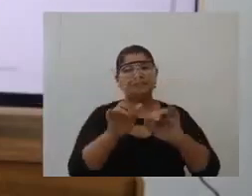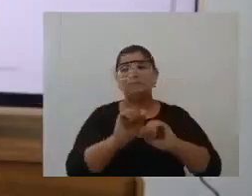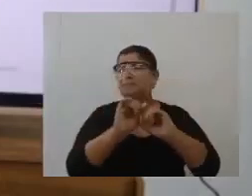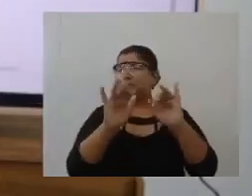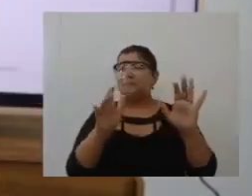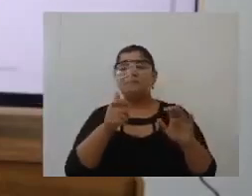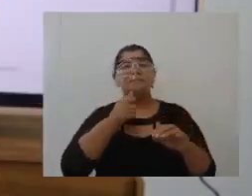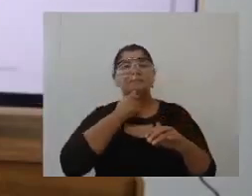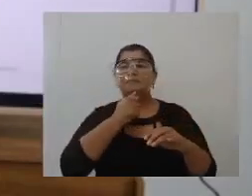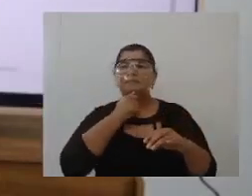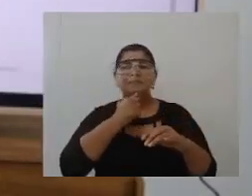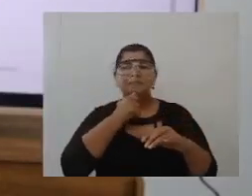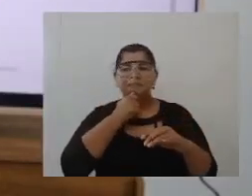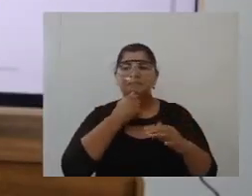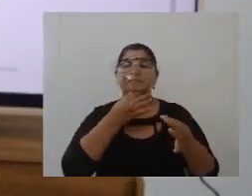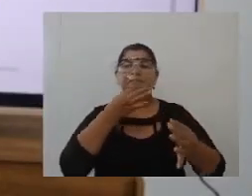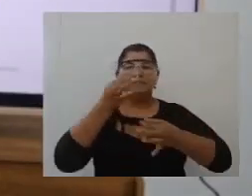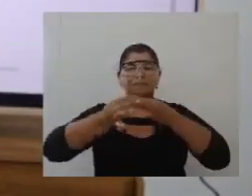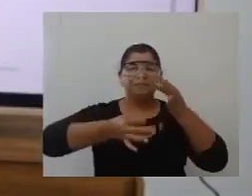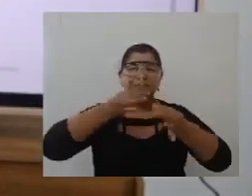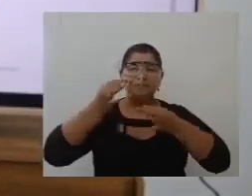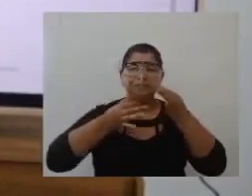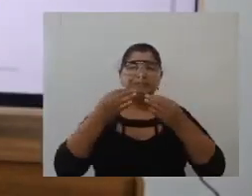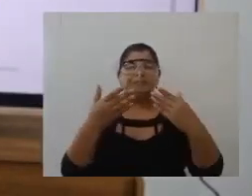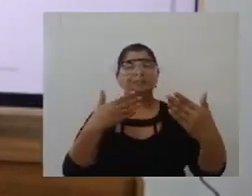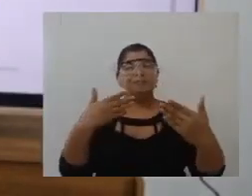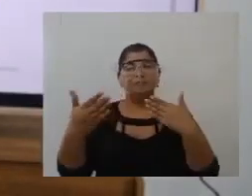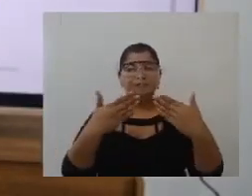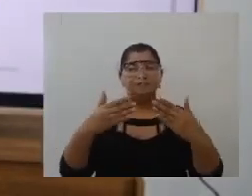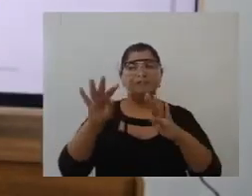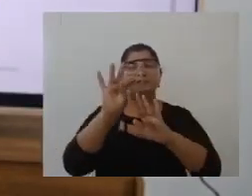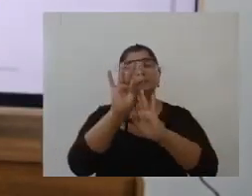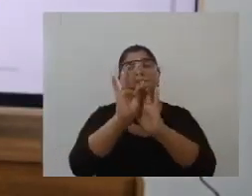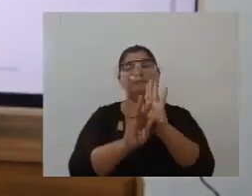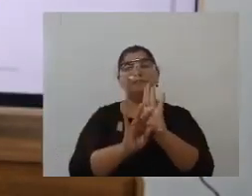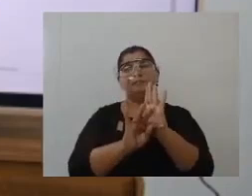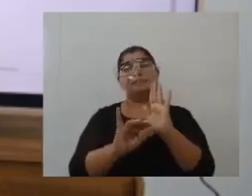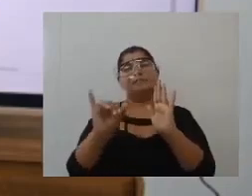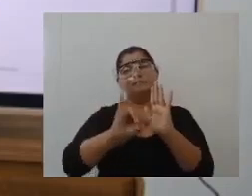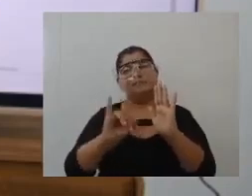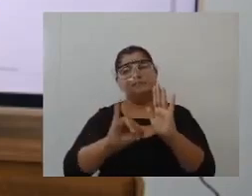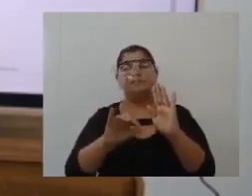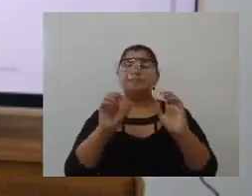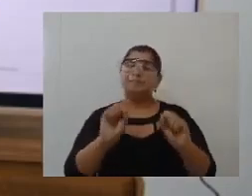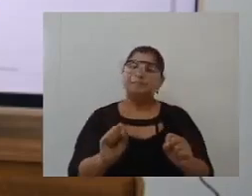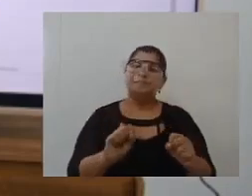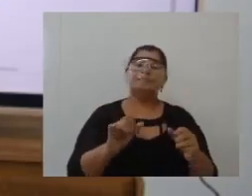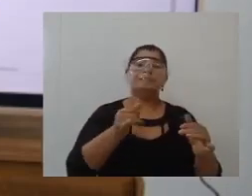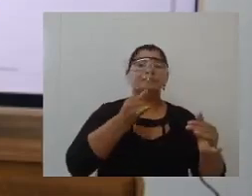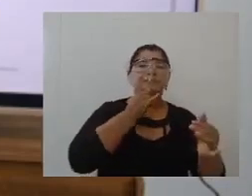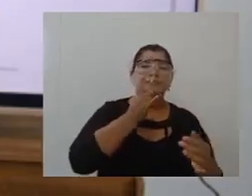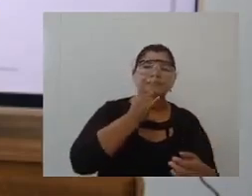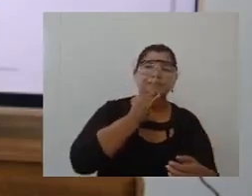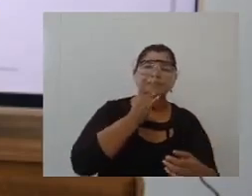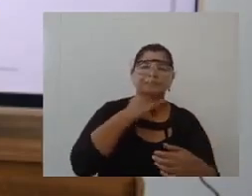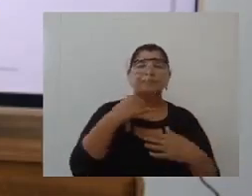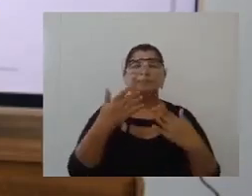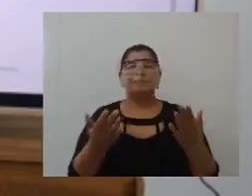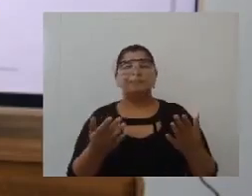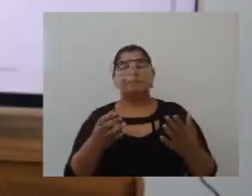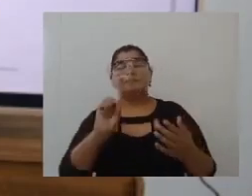não está muito bem colocado. Você vai conversar com o texto. Você pode dar exemplos, você pode